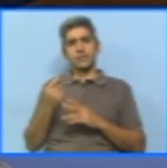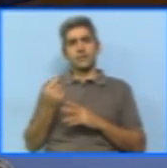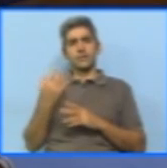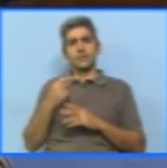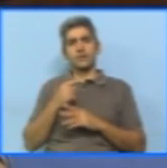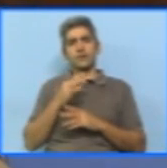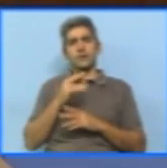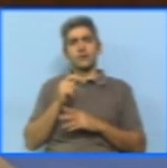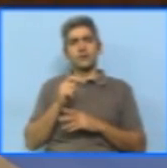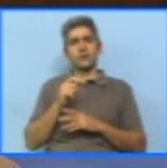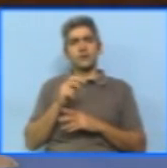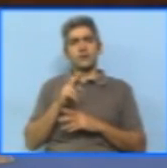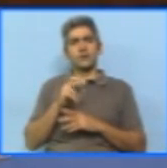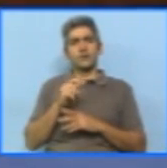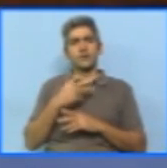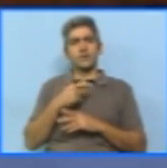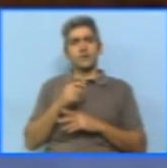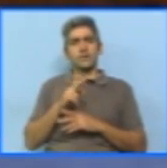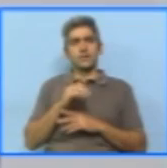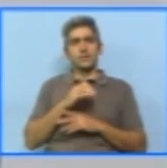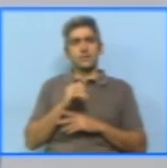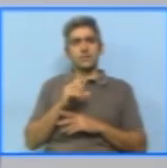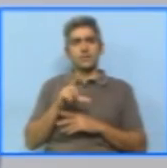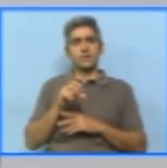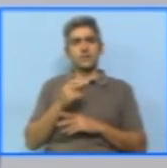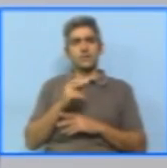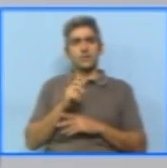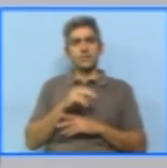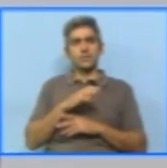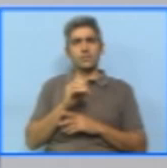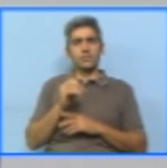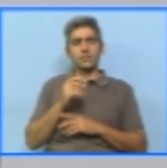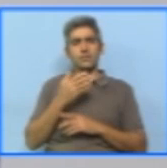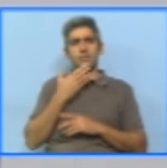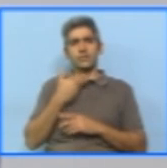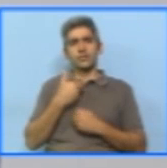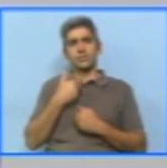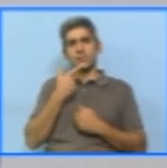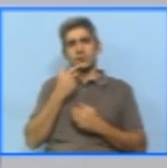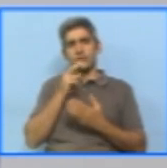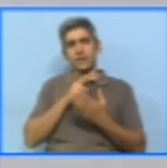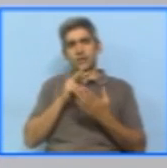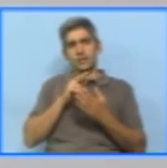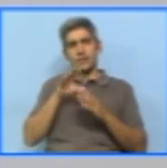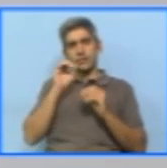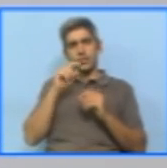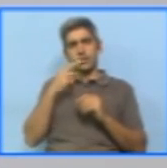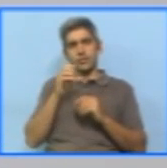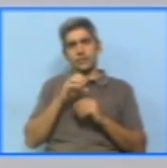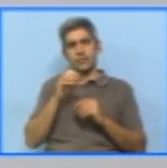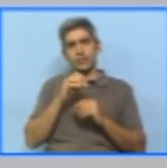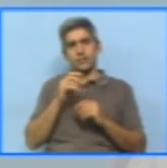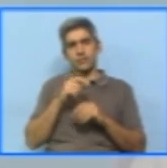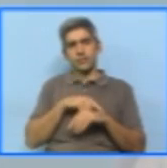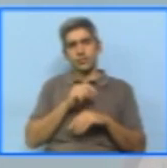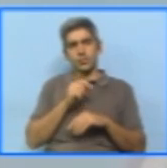pelo Frederico Lourenço, ajuda-nos a perceber e entender outras leituras e eu acho que isso é um momento